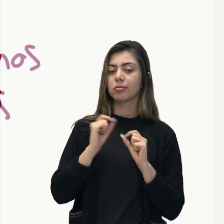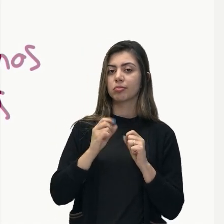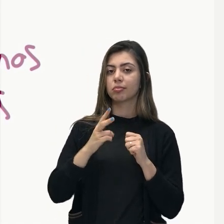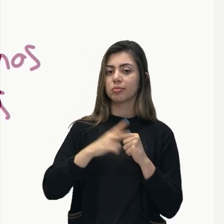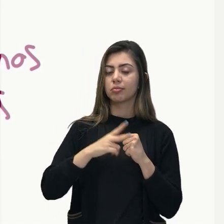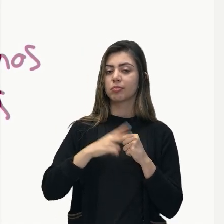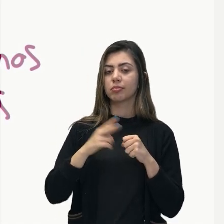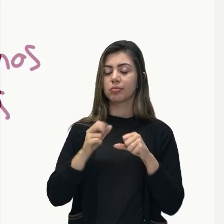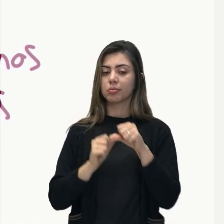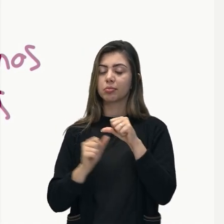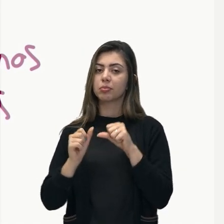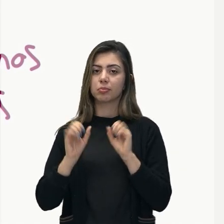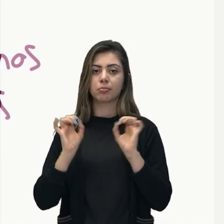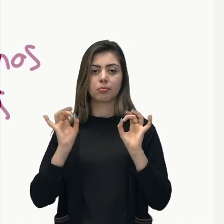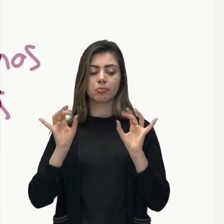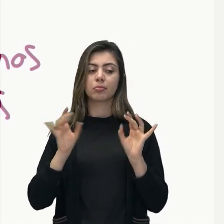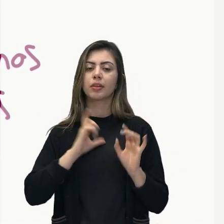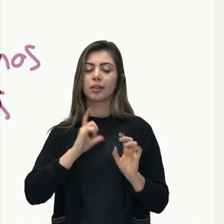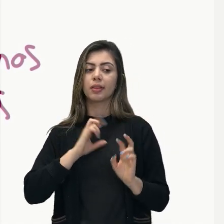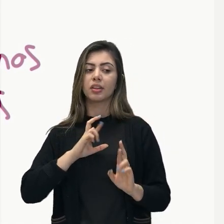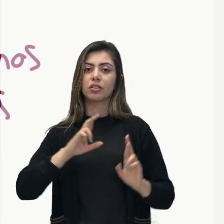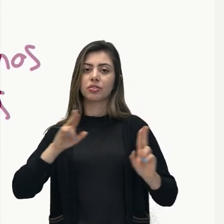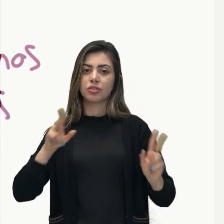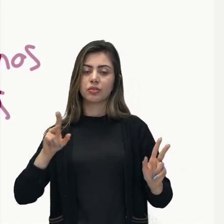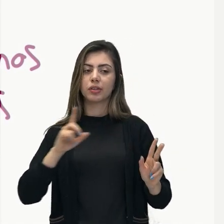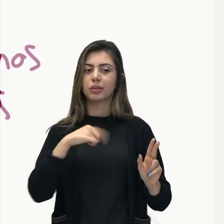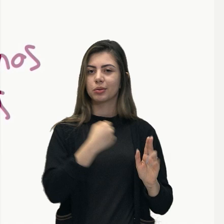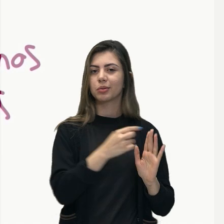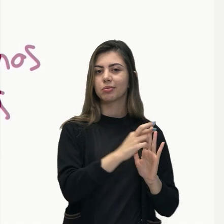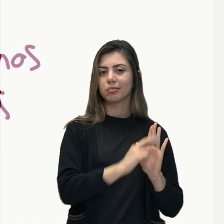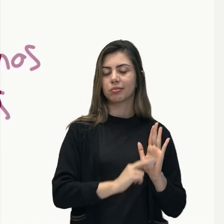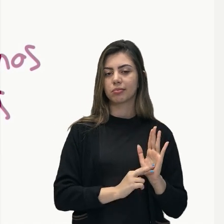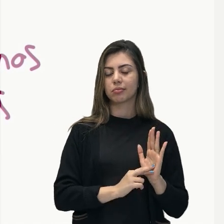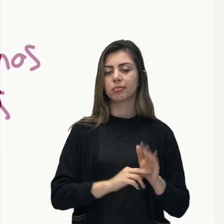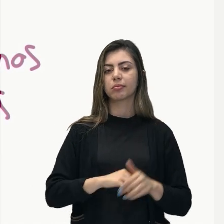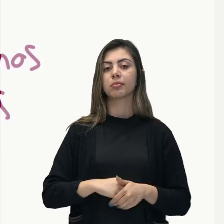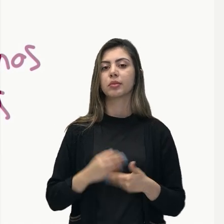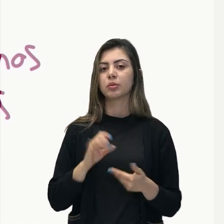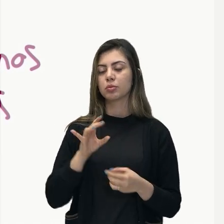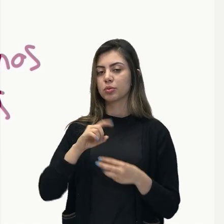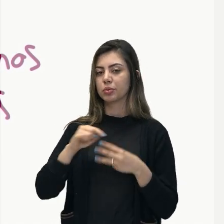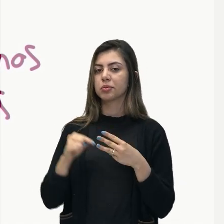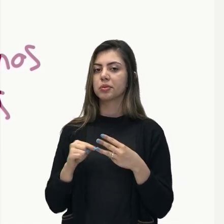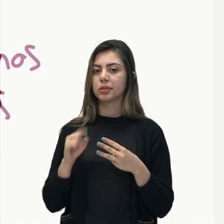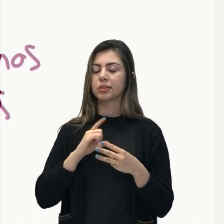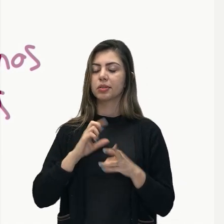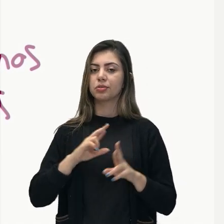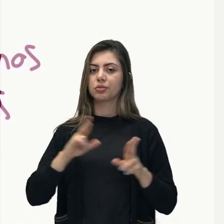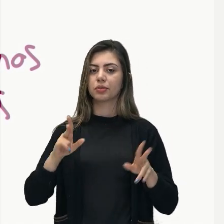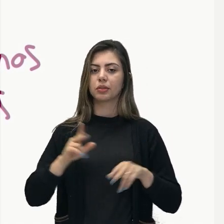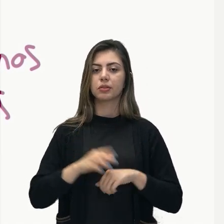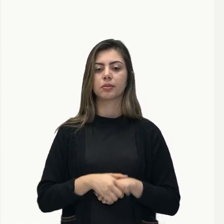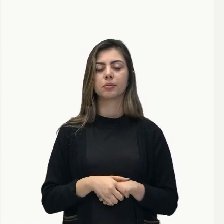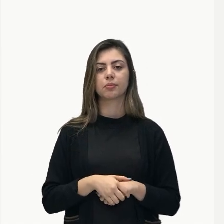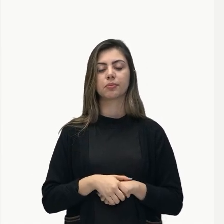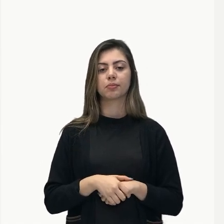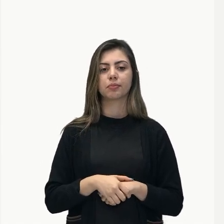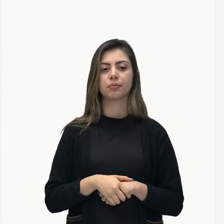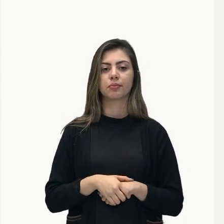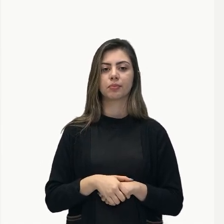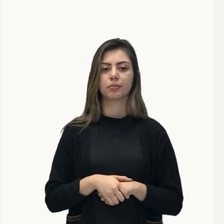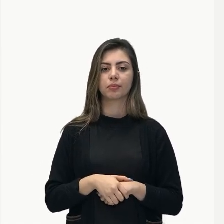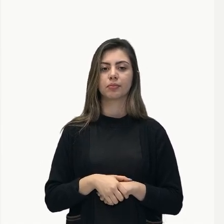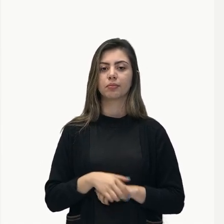conjugações especiais, diferenciadas de todos os outros, mas só são esses três, tá bom?